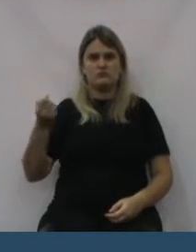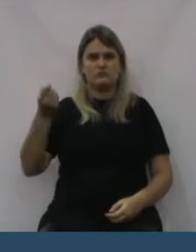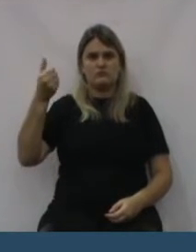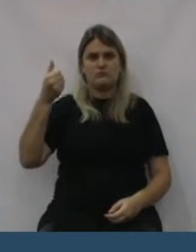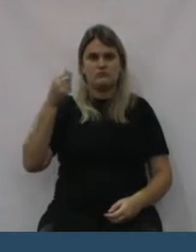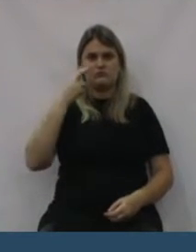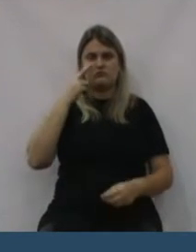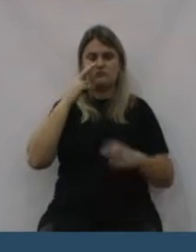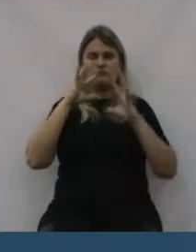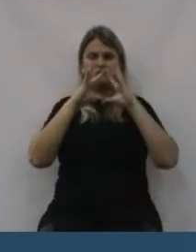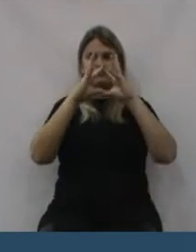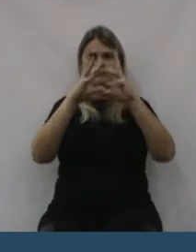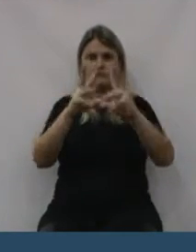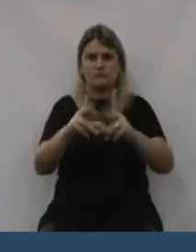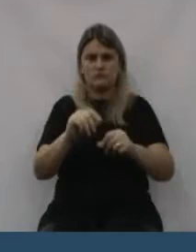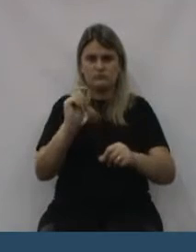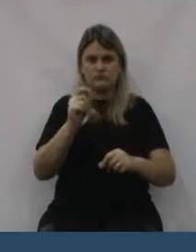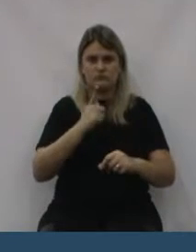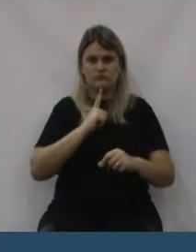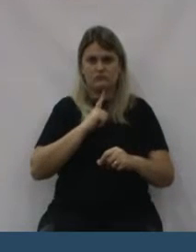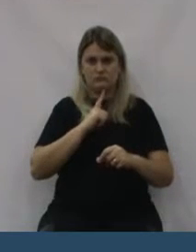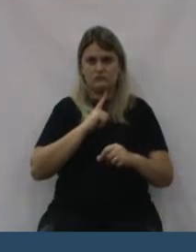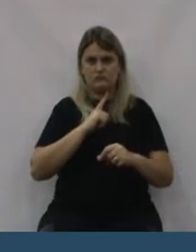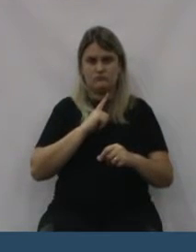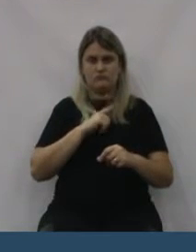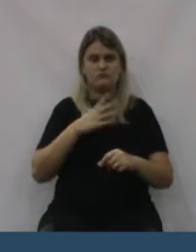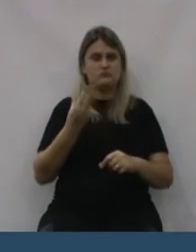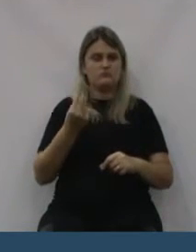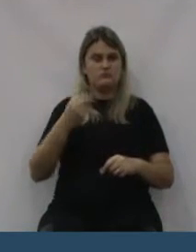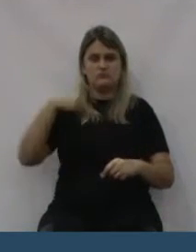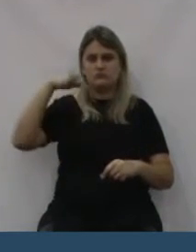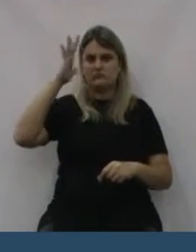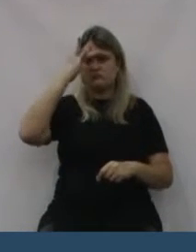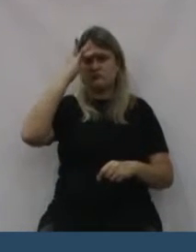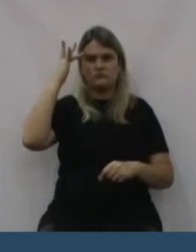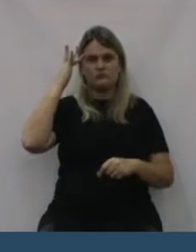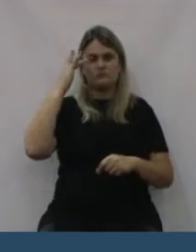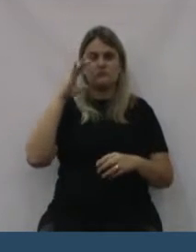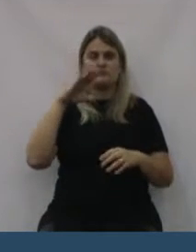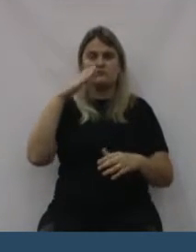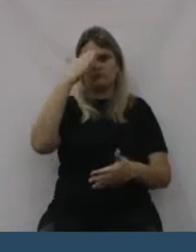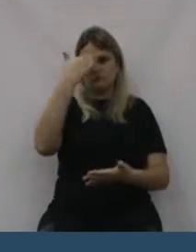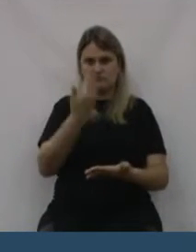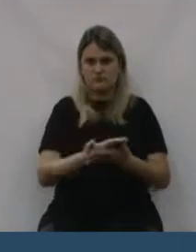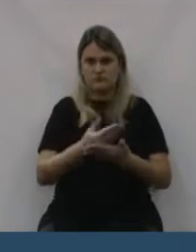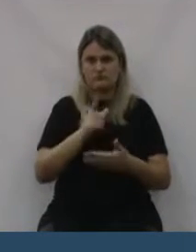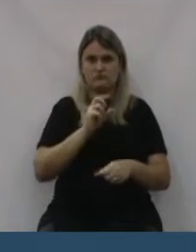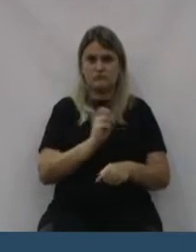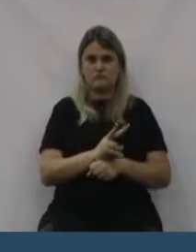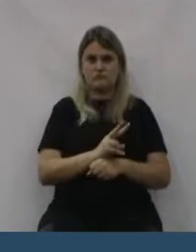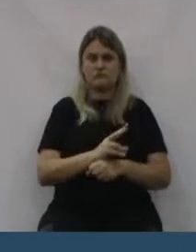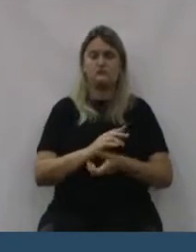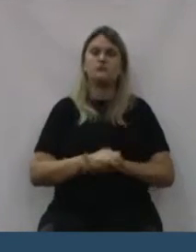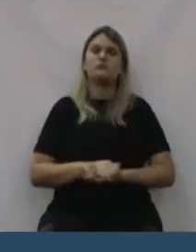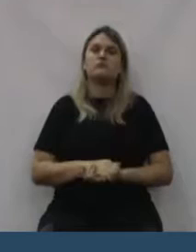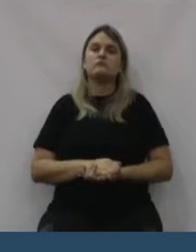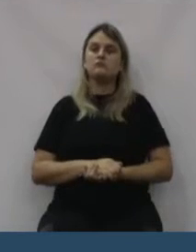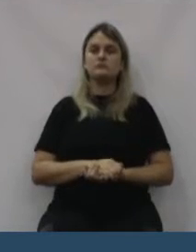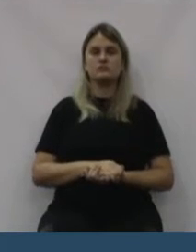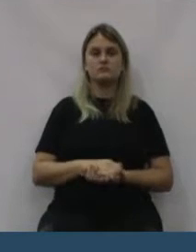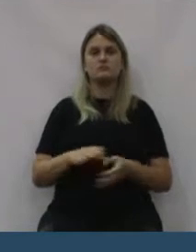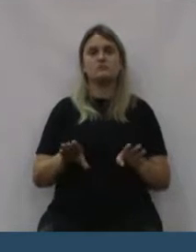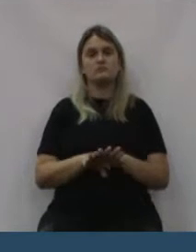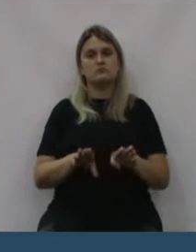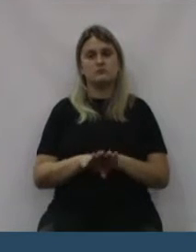mandato, em 2013, eu falava em 500 mil cargos de confiança no Brasil. Alguns falavam que era um absurdo o que eu tinha falado. Eu errei,